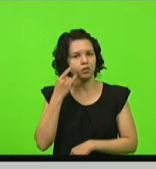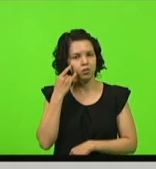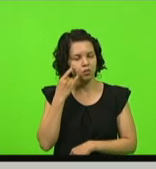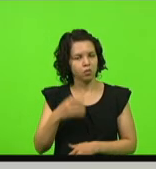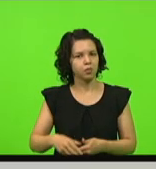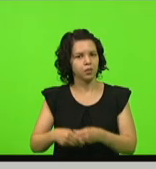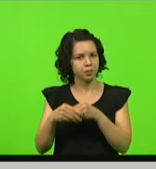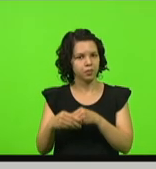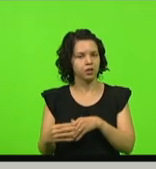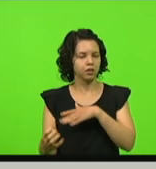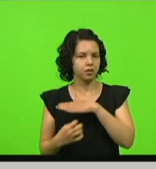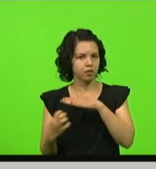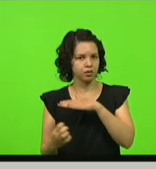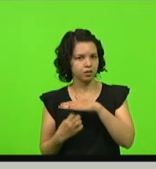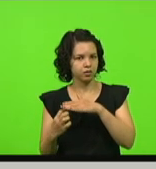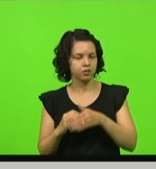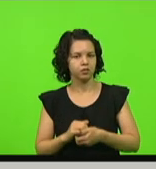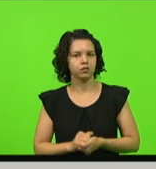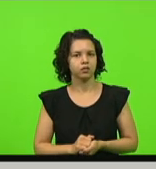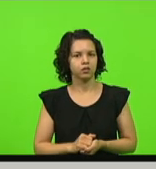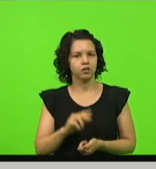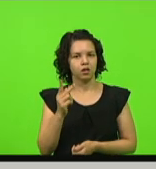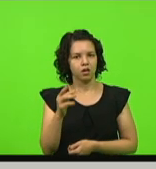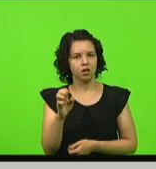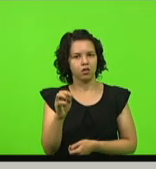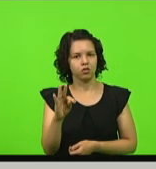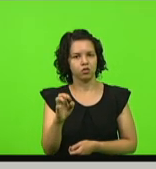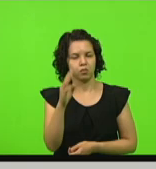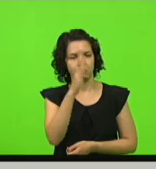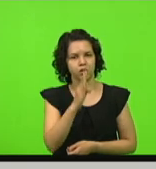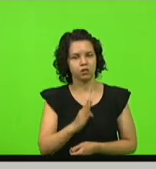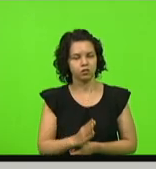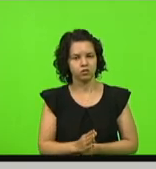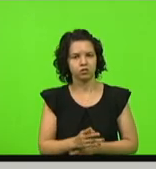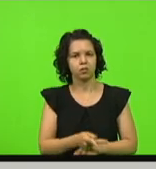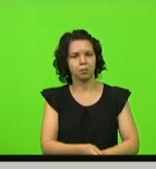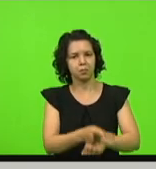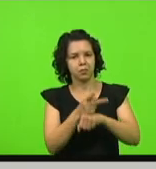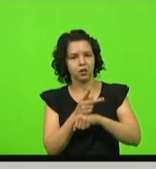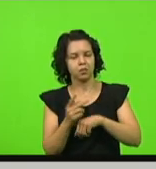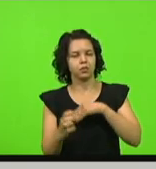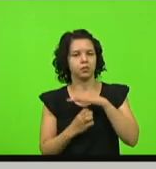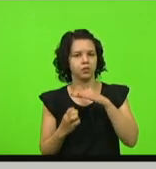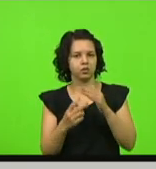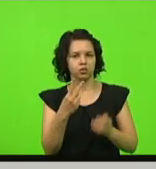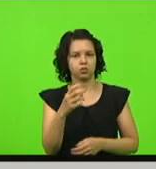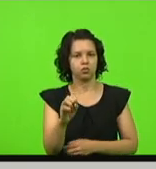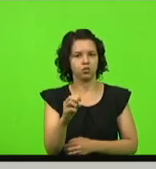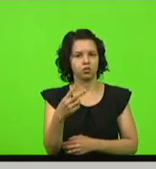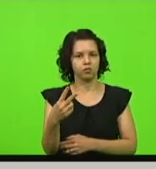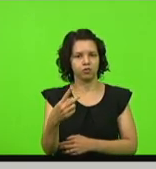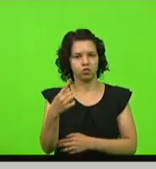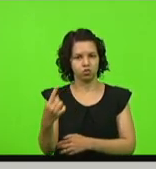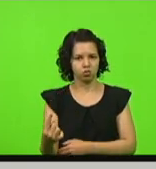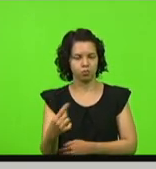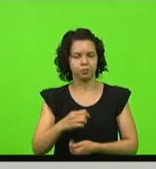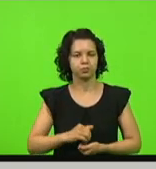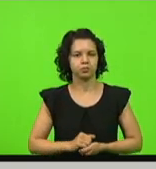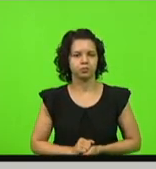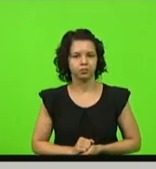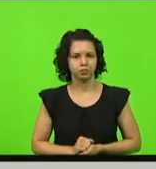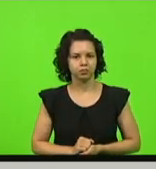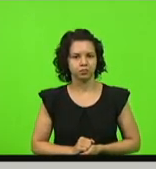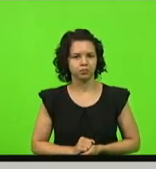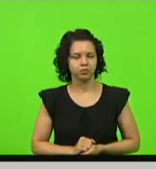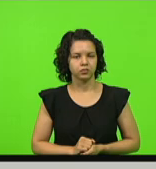cumprimentando a empresa REST Brasil pelos resultados obtidos no Prêmio Destaque Empresarial 2021, promovido pela Associação Empresarial de São